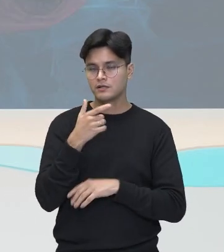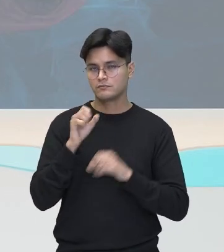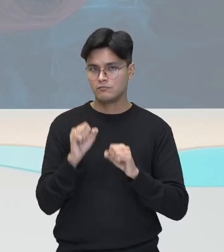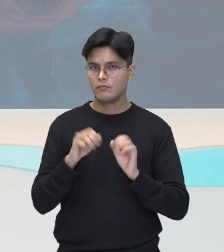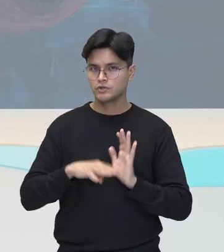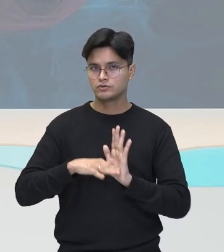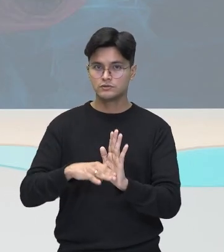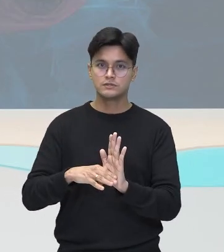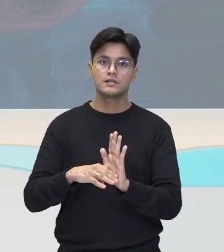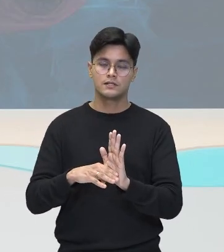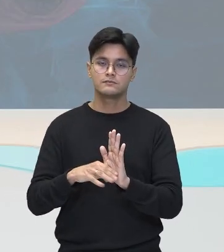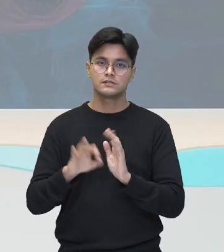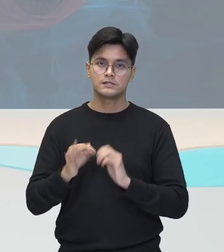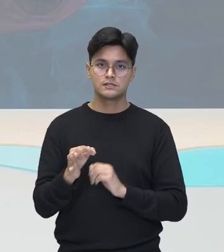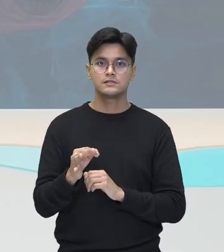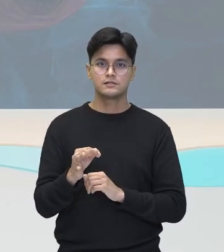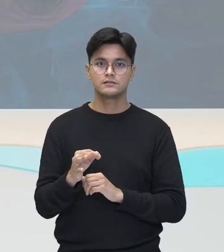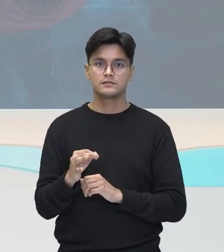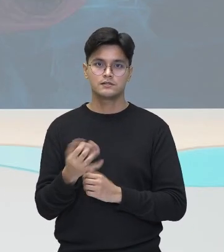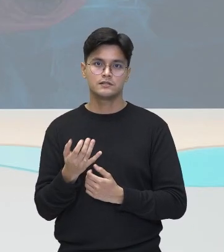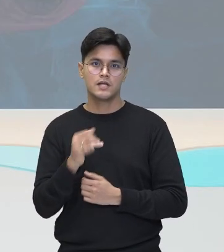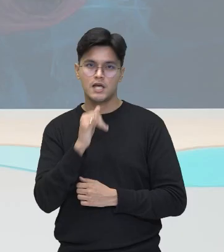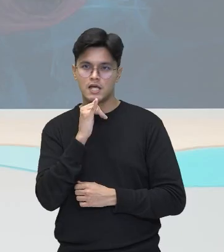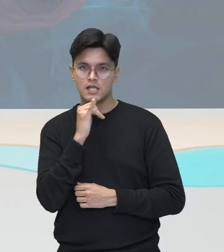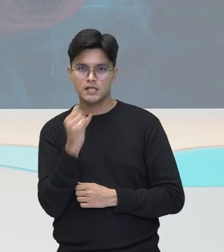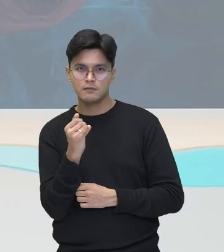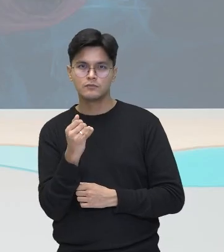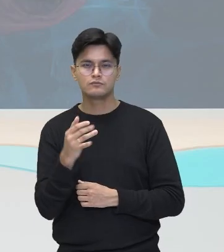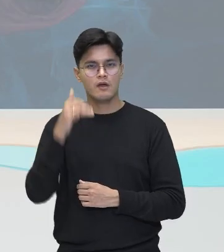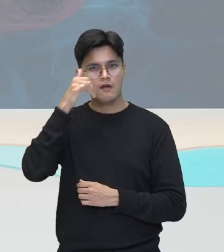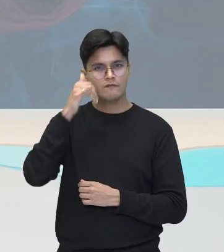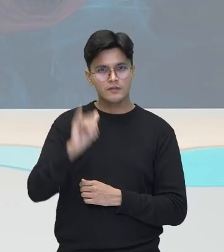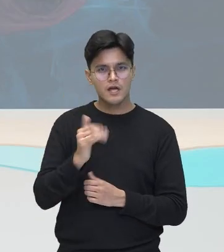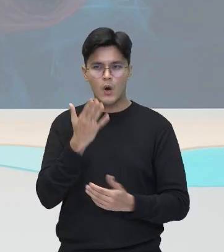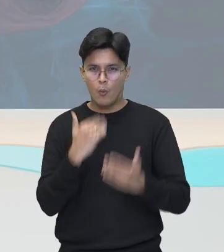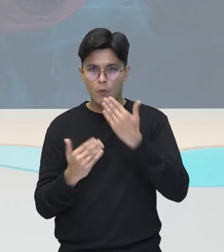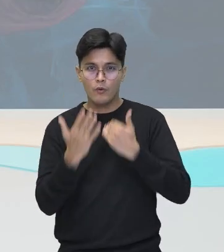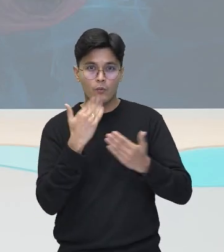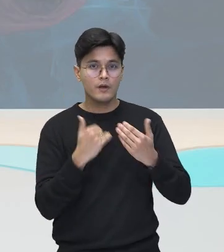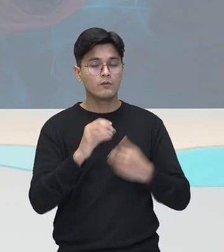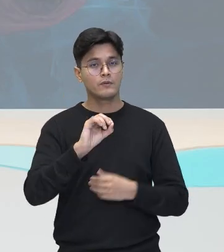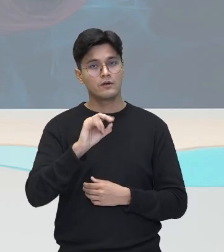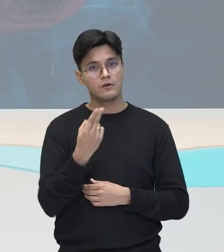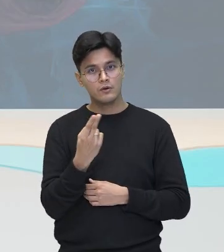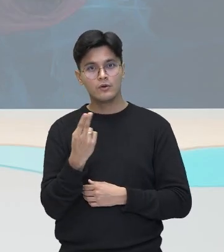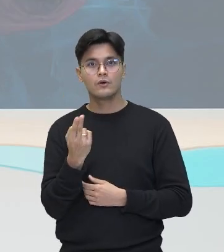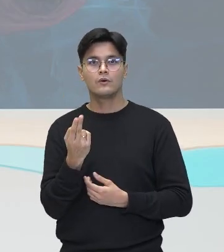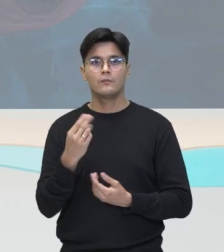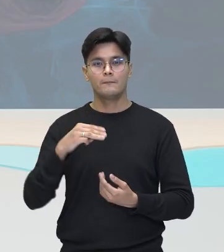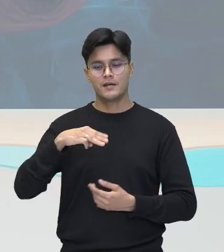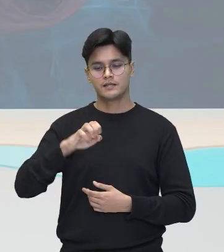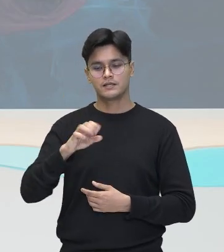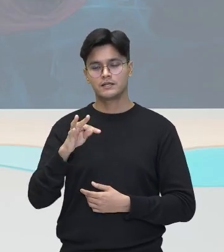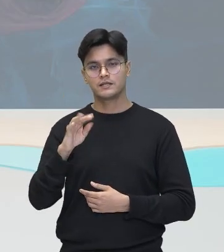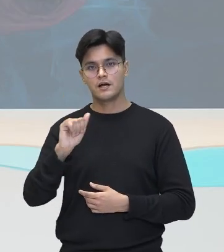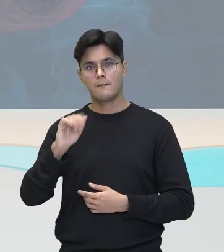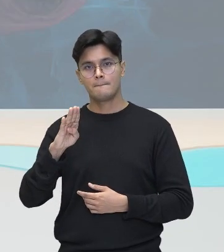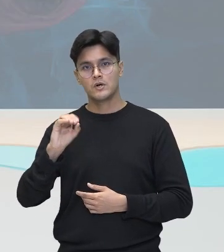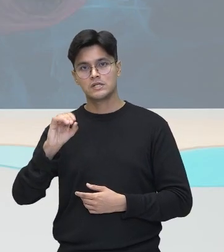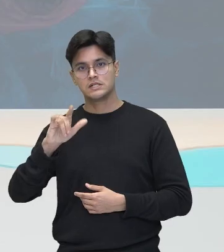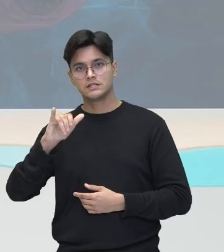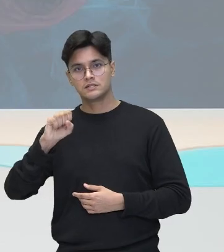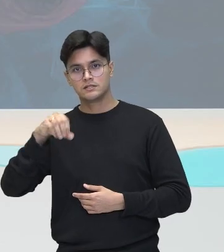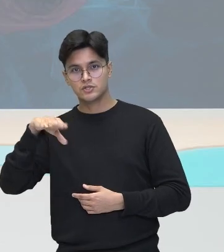muito grande, para diminuir um pouco o seu apetite ou acelerar o seu metabolismo, né? através de medicamentos, tem a cirurgia e